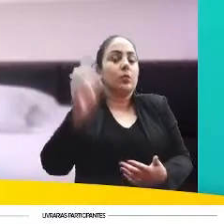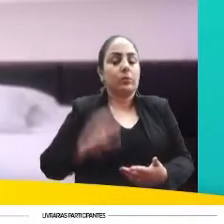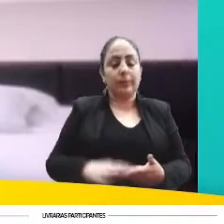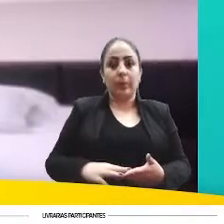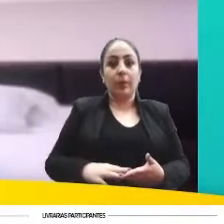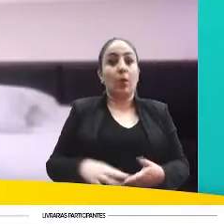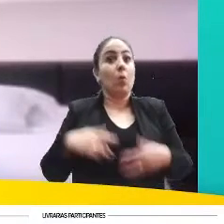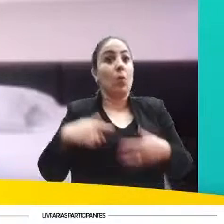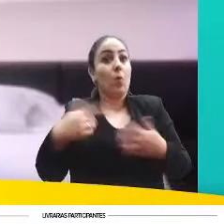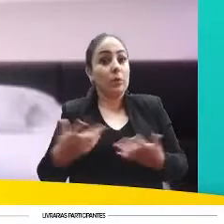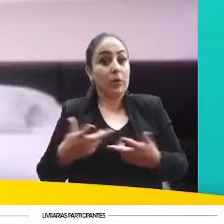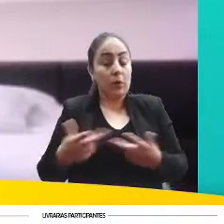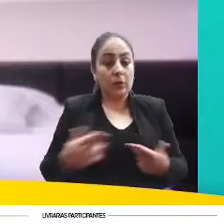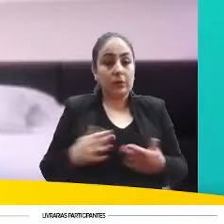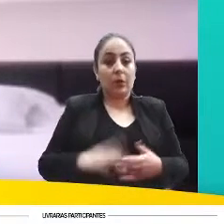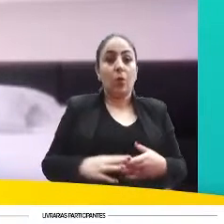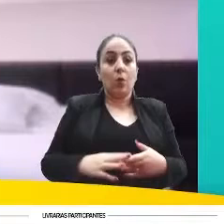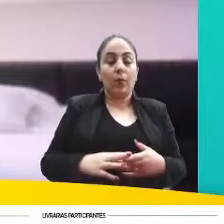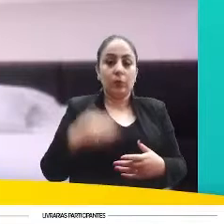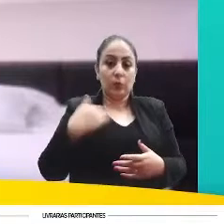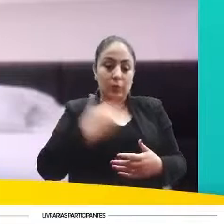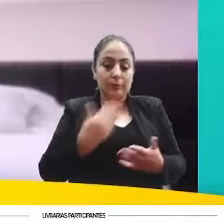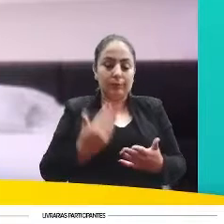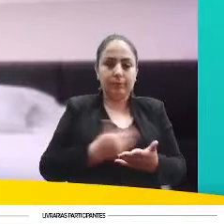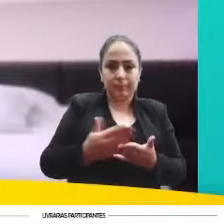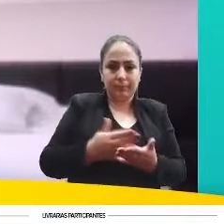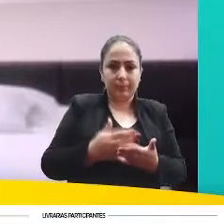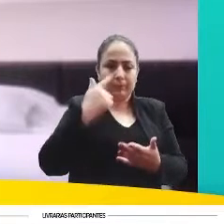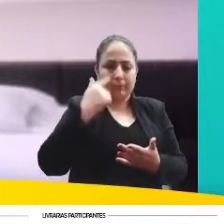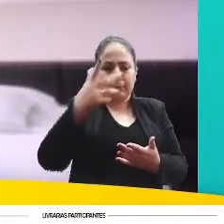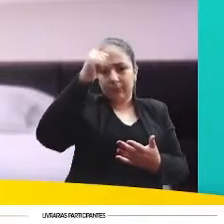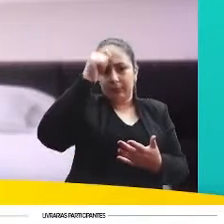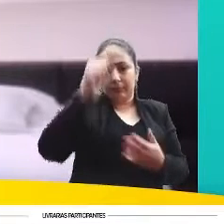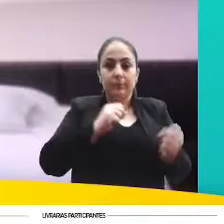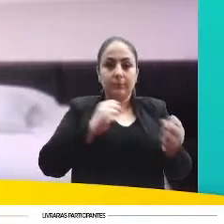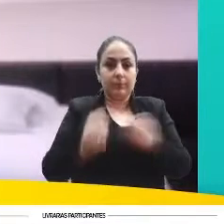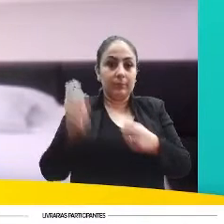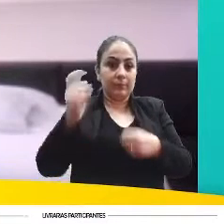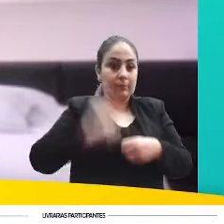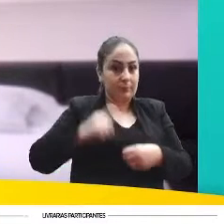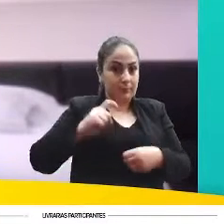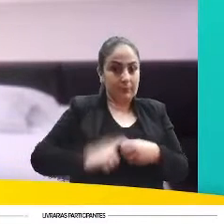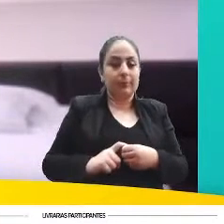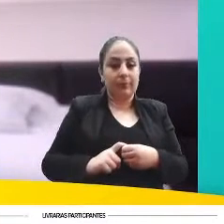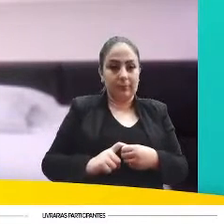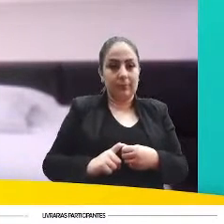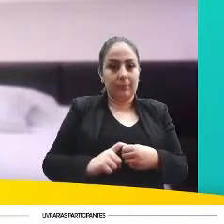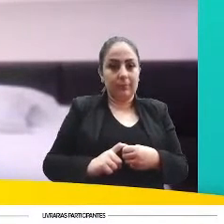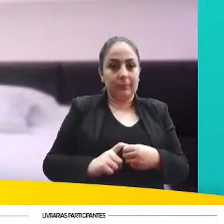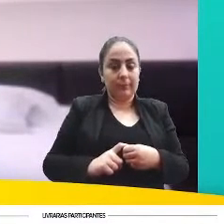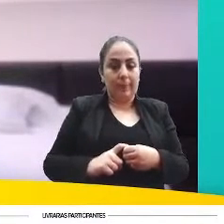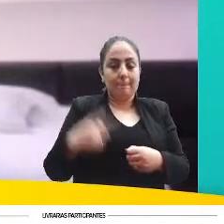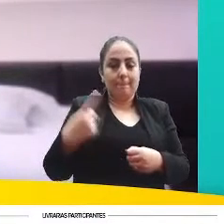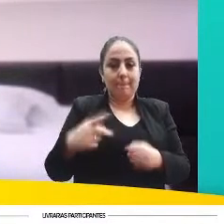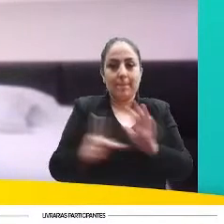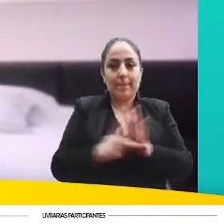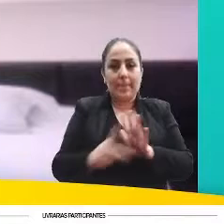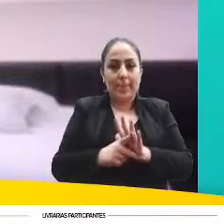outro lado, quando colocamos na equação a possibilidade de retornarmos para